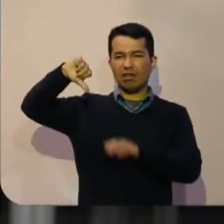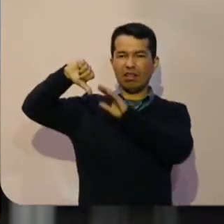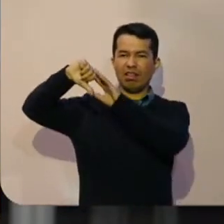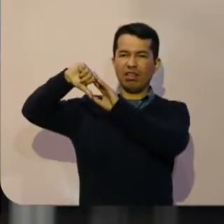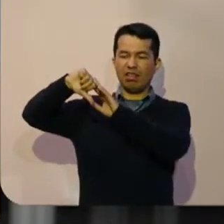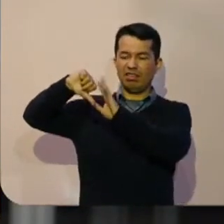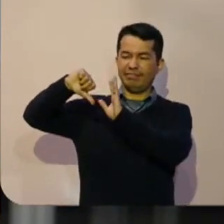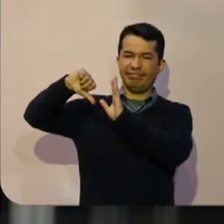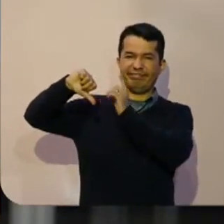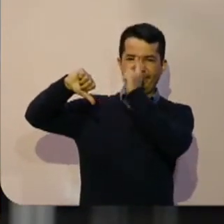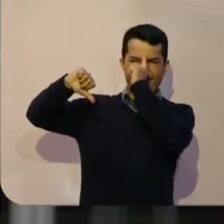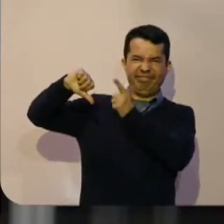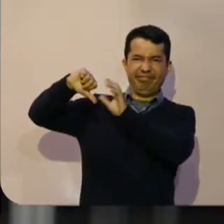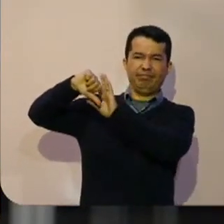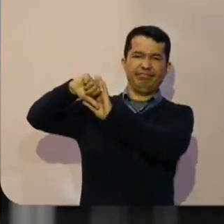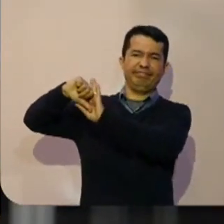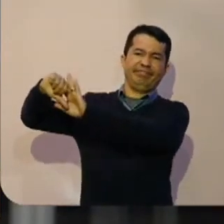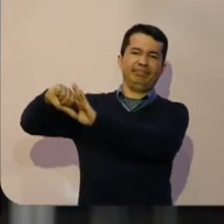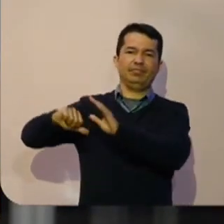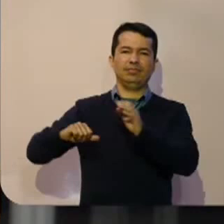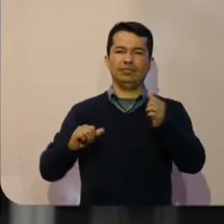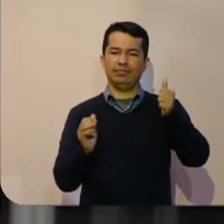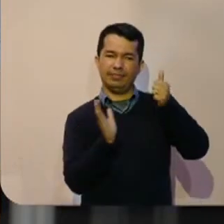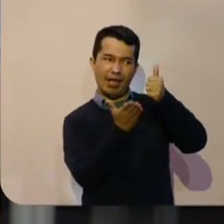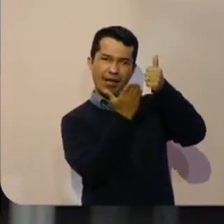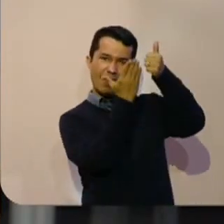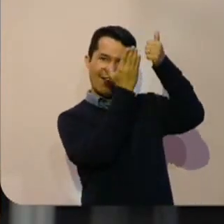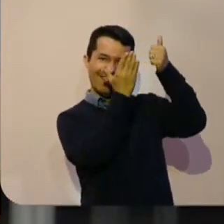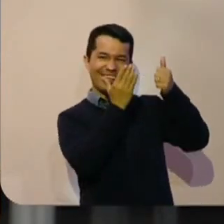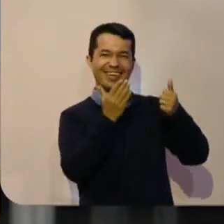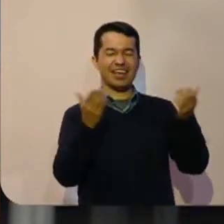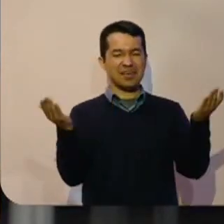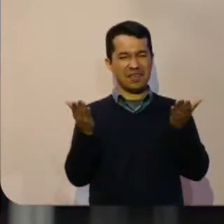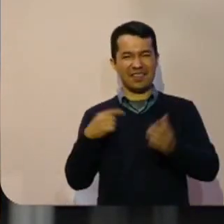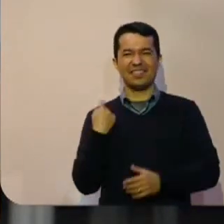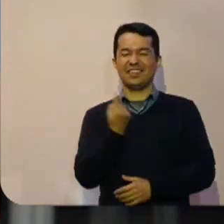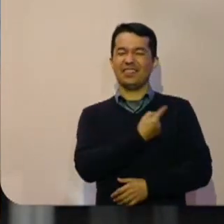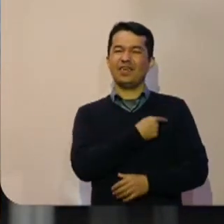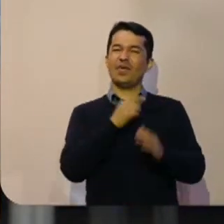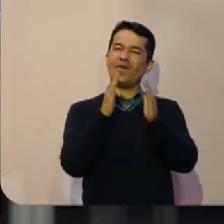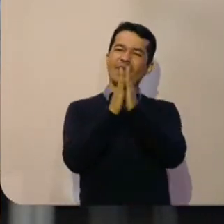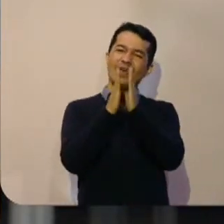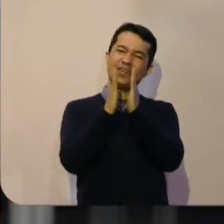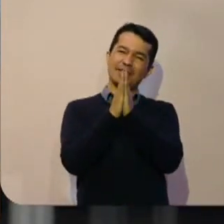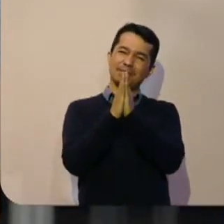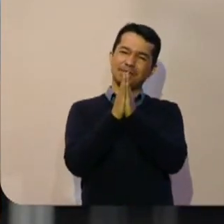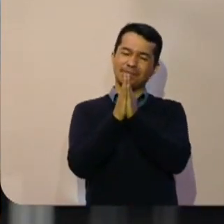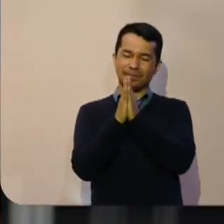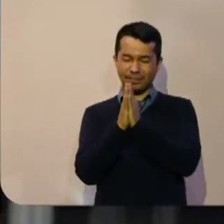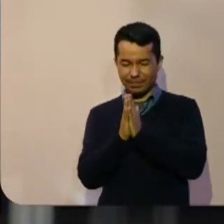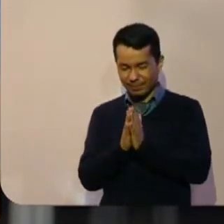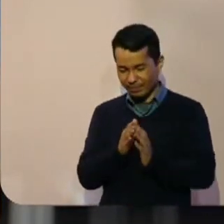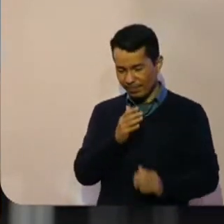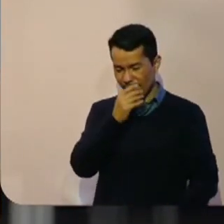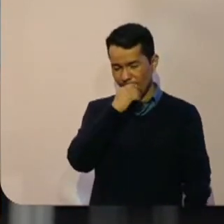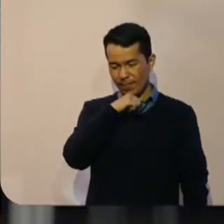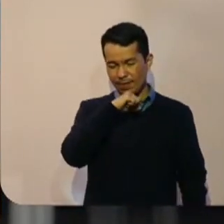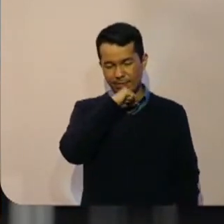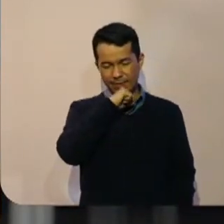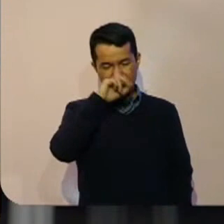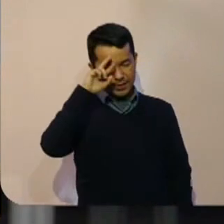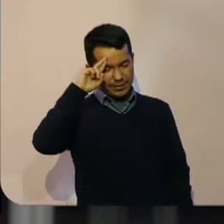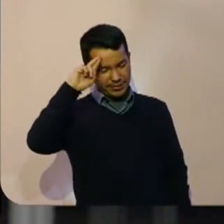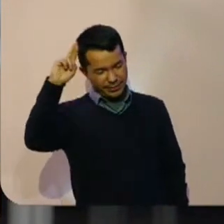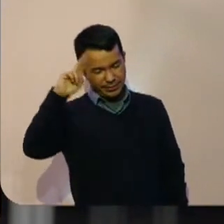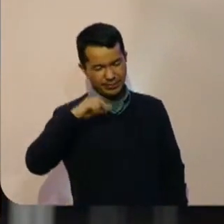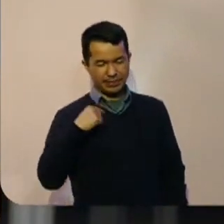ansiedade. Que essa palavra frutifique na sua vida em nome de Jesus. Vamos orar agora. Pai querido, Senhor, nós te damos